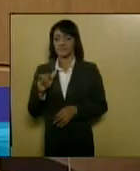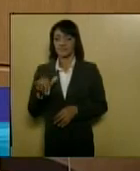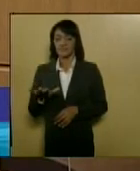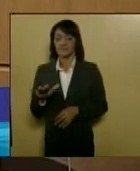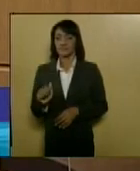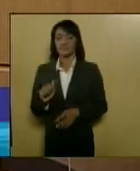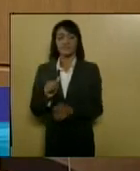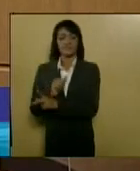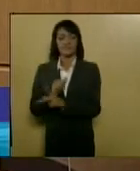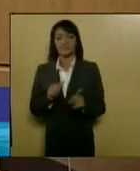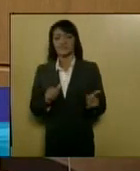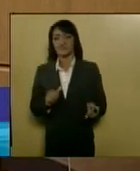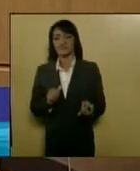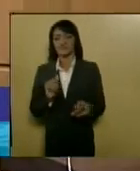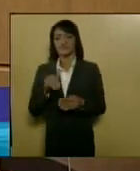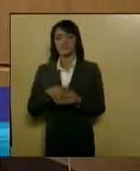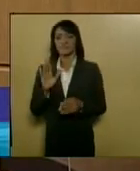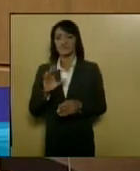Regional Eleitoral de Sergipe,